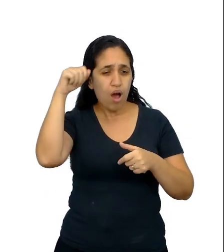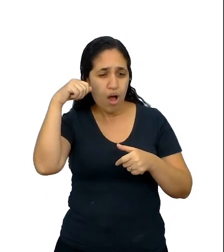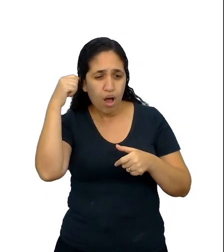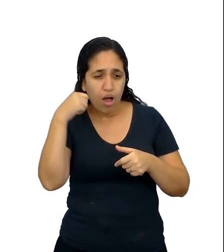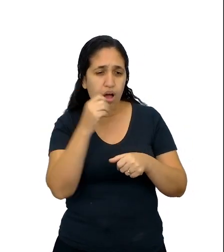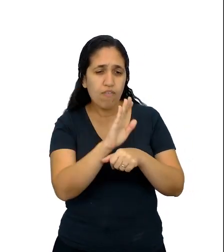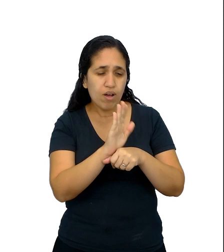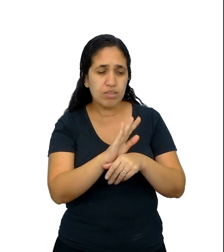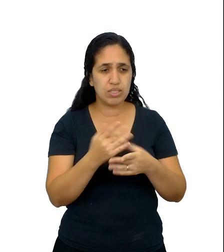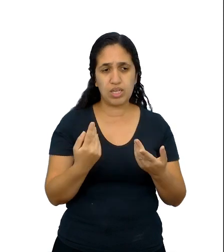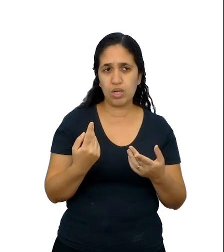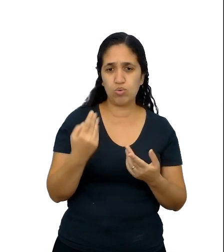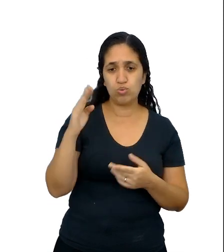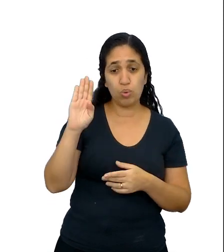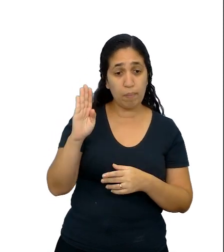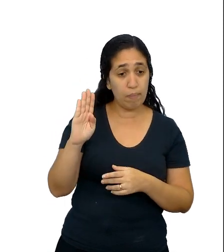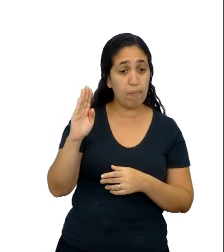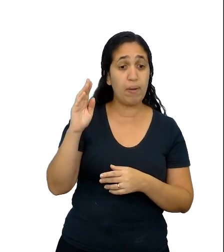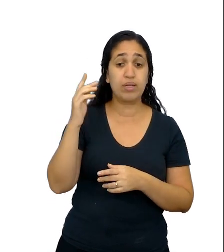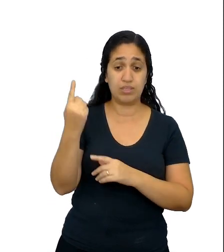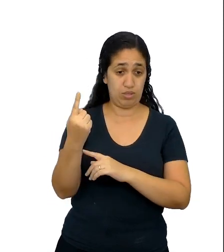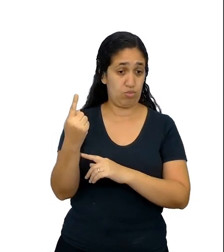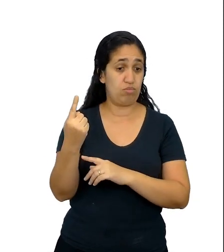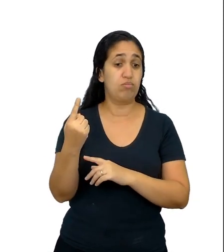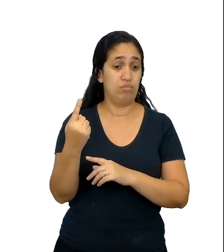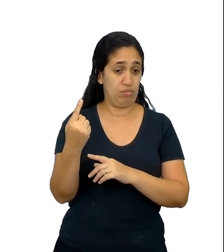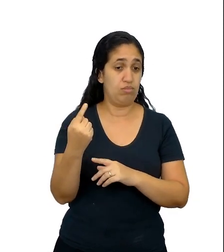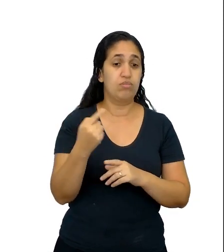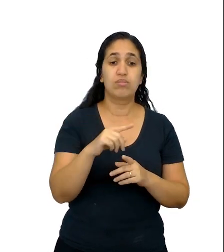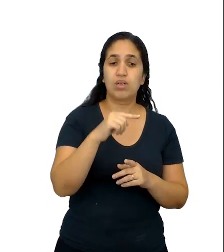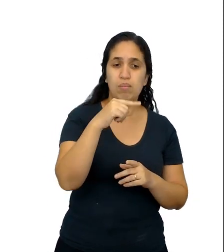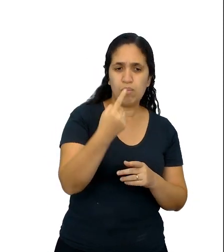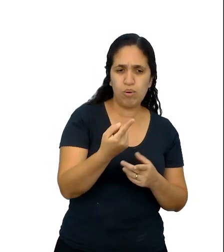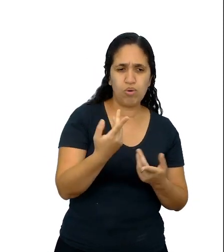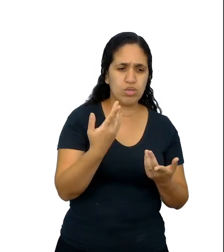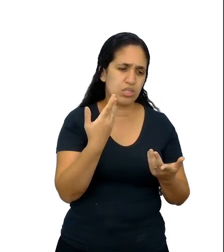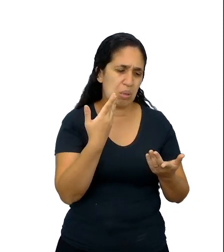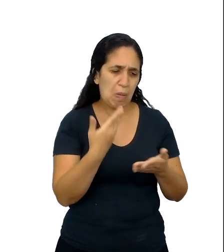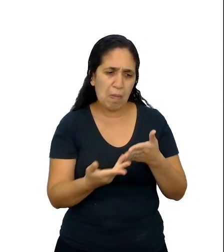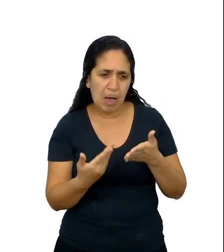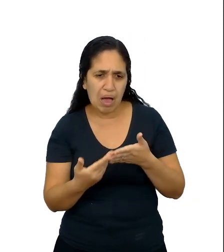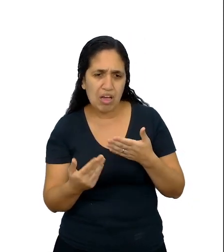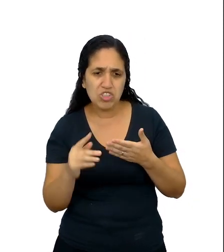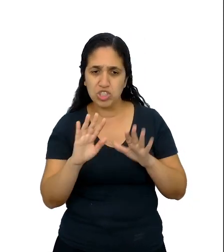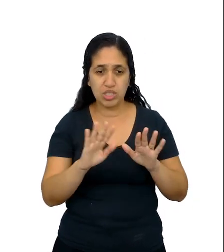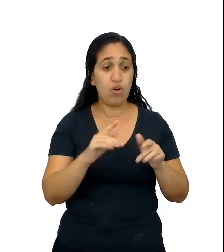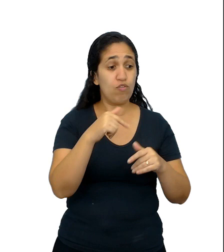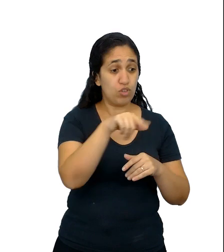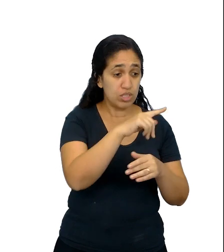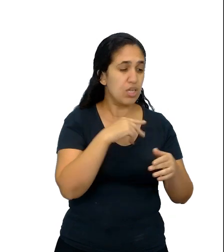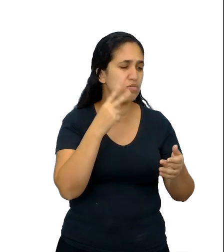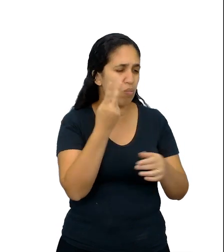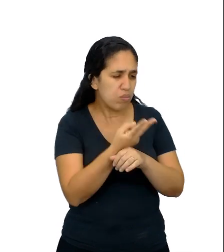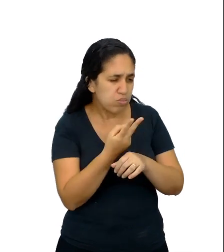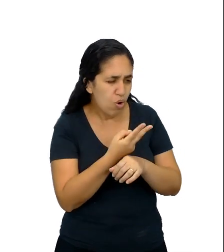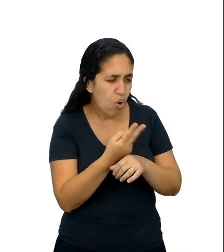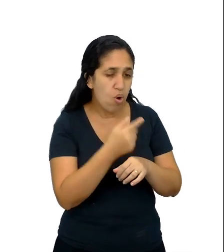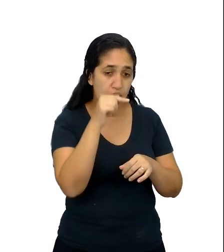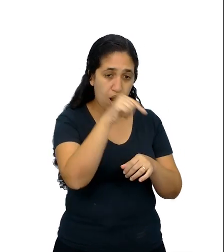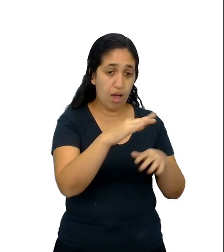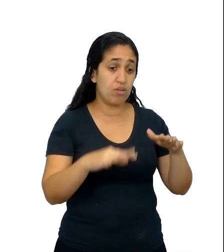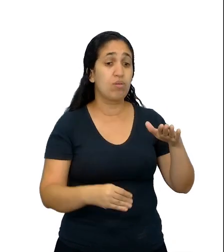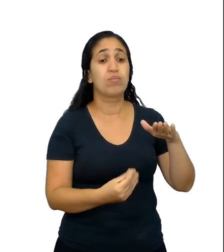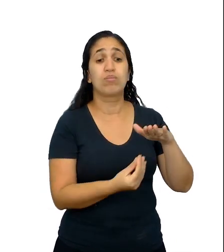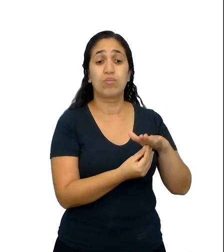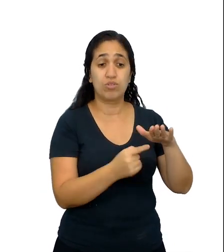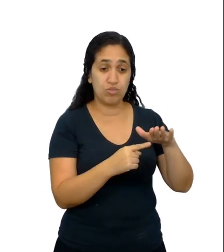né, do primeiro bimestre, e depois, caso vocês percam algumas dessas gravações do segundo, vocês podem ir lá no